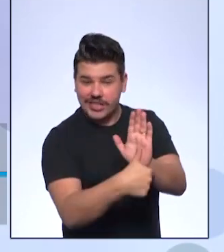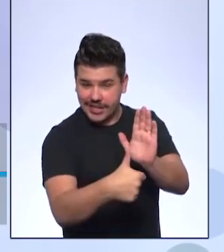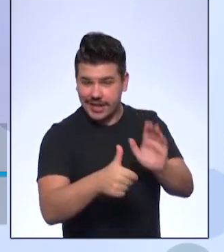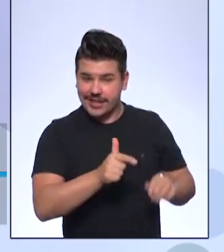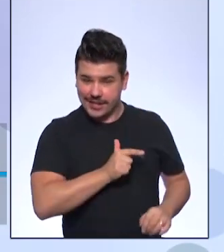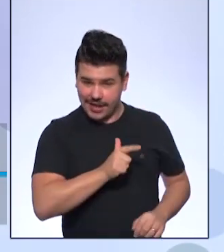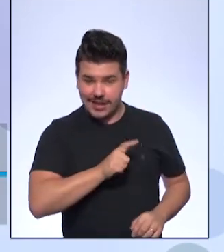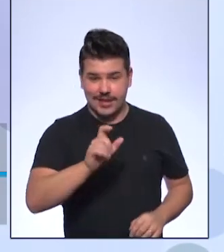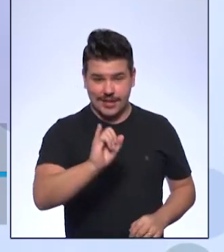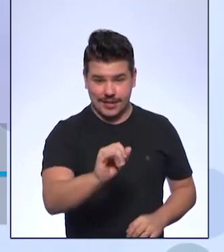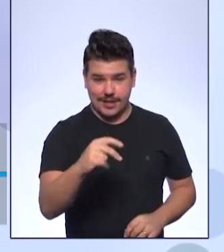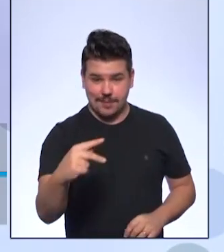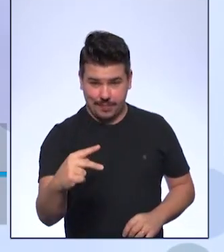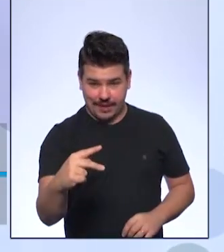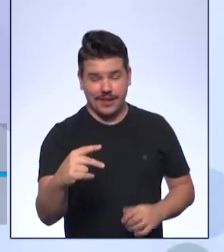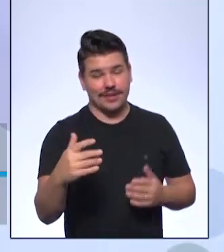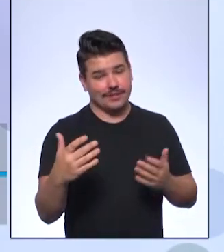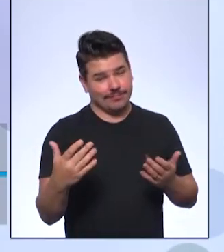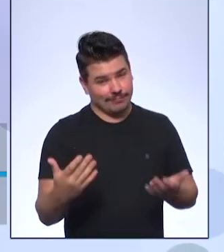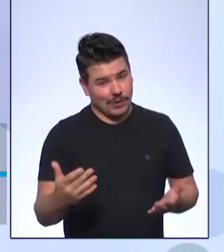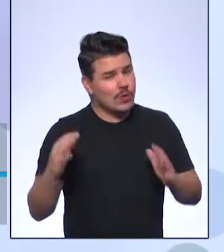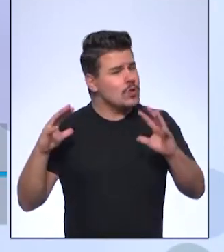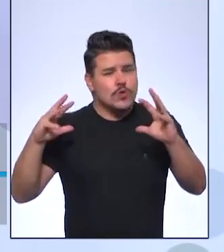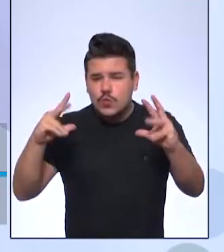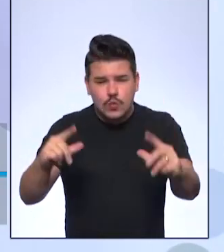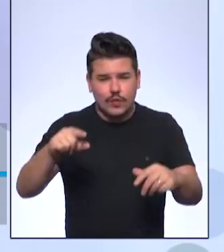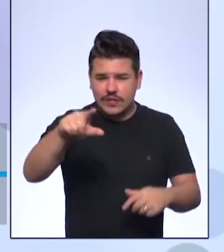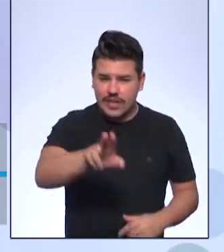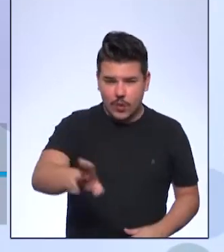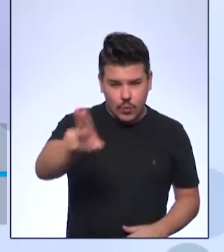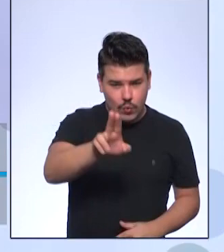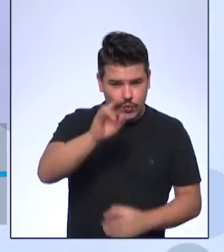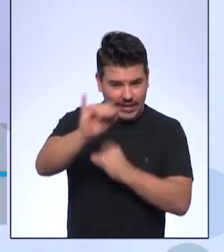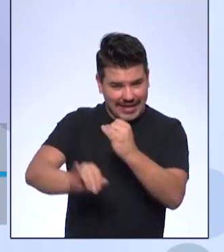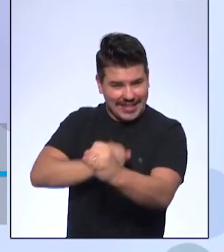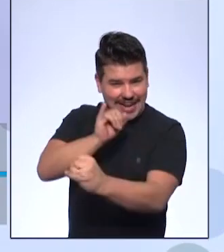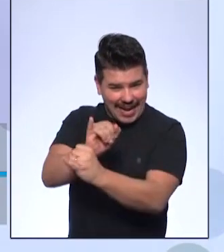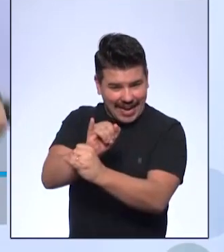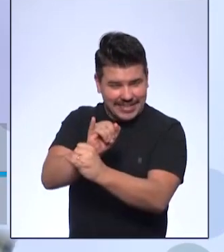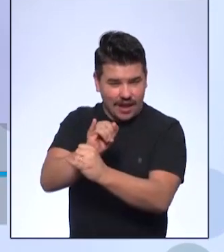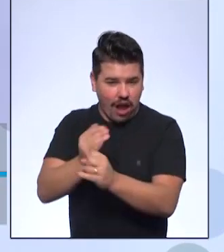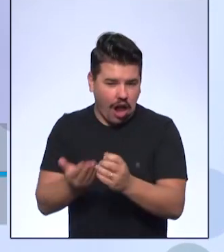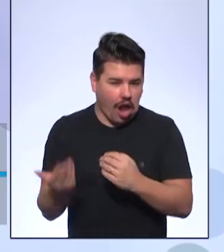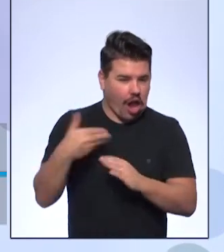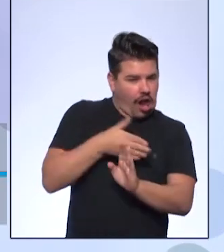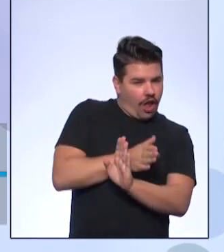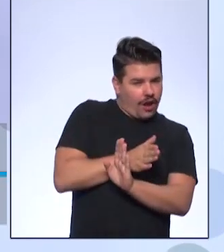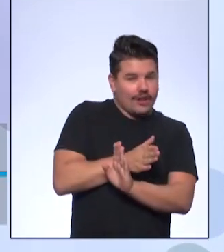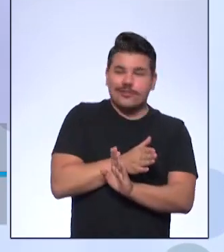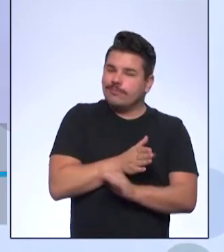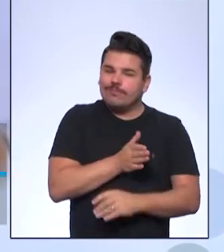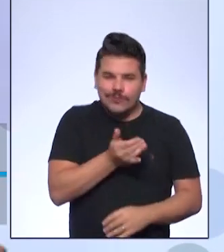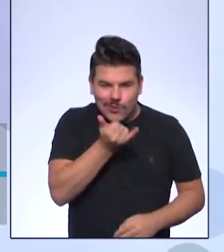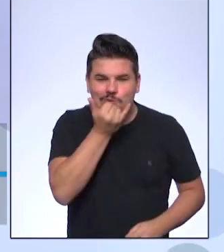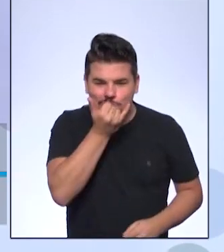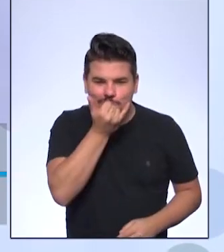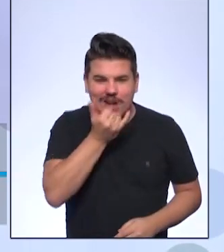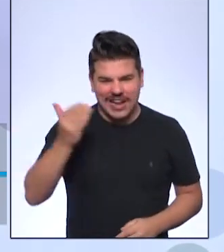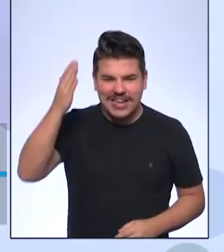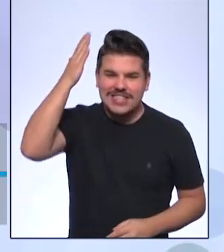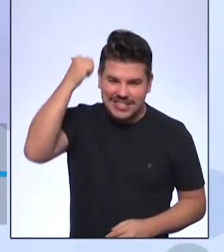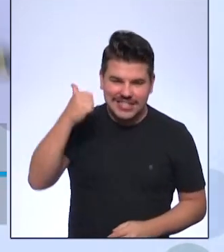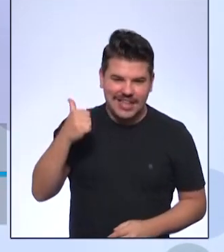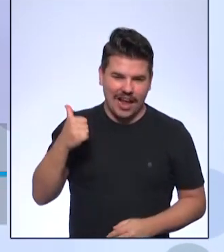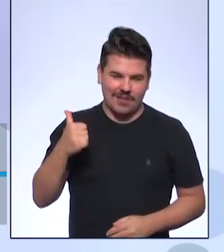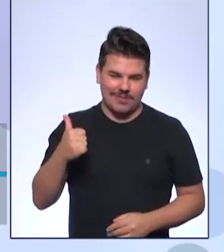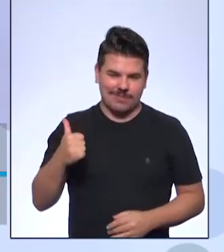faz na internet serve como recurso para as plataformas de internet. Então, eles usam os nossos dados, né, às vezes para o bem, às vezes para o mal,